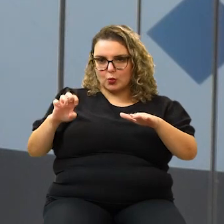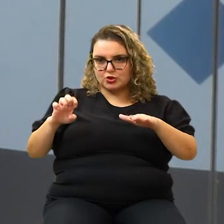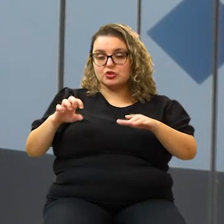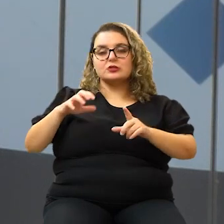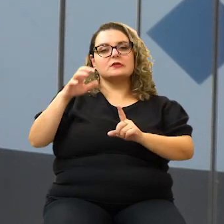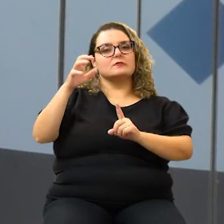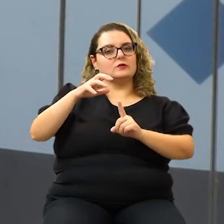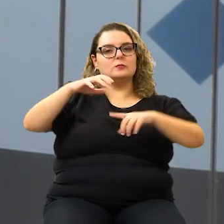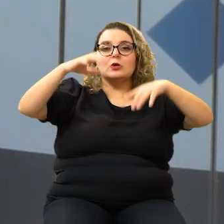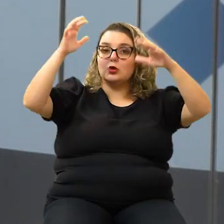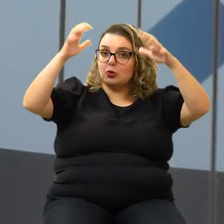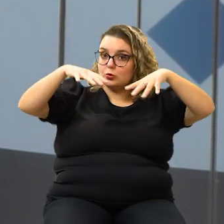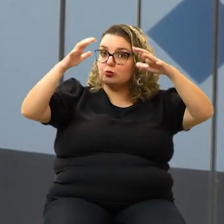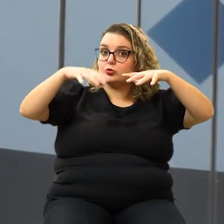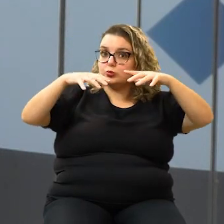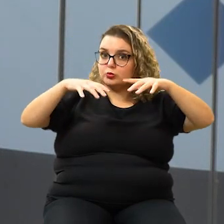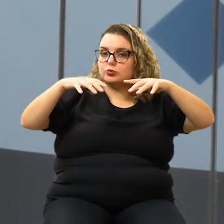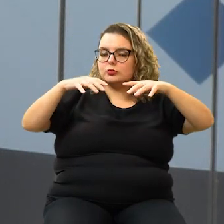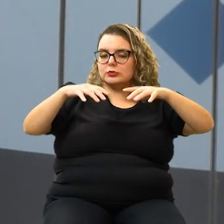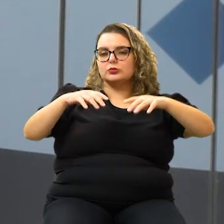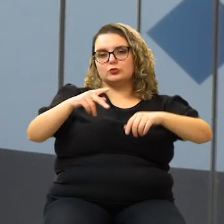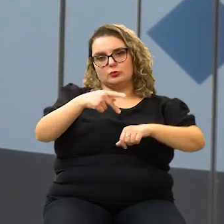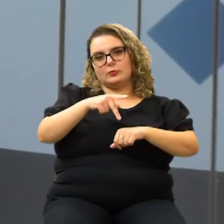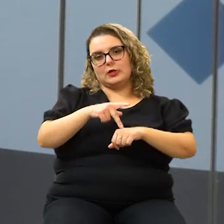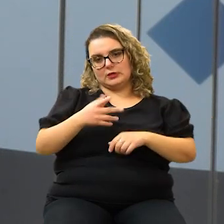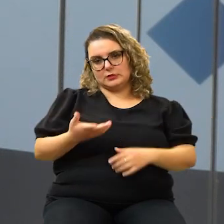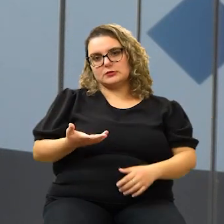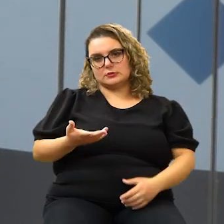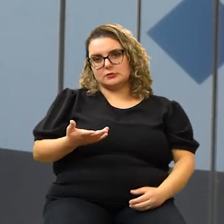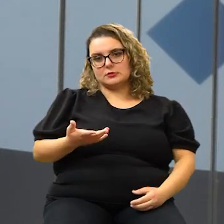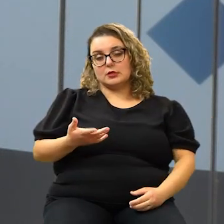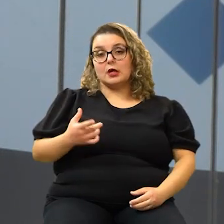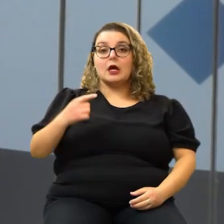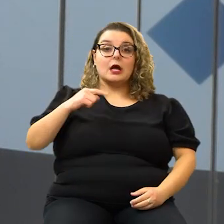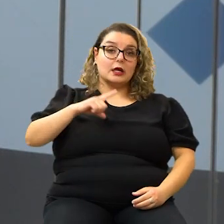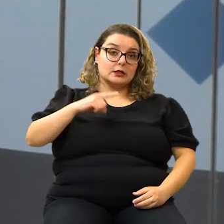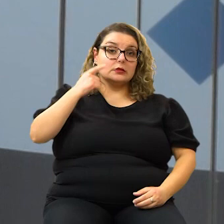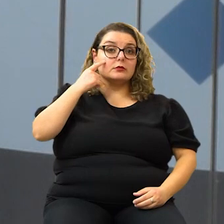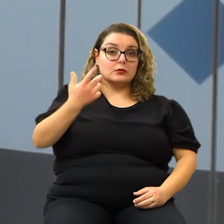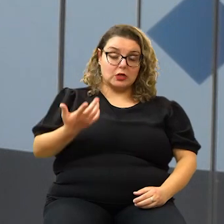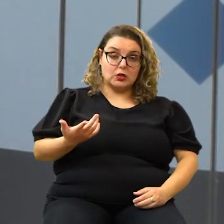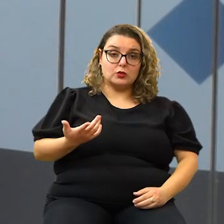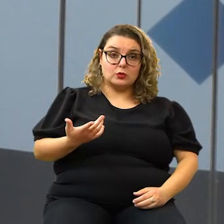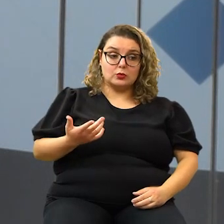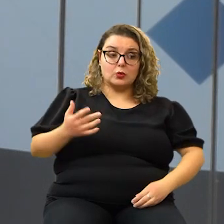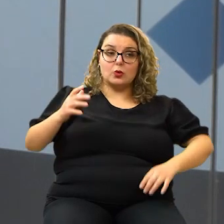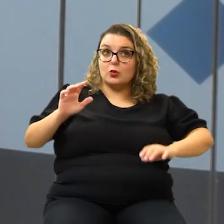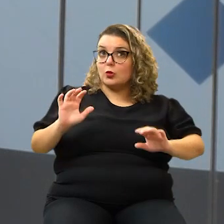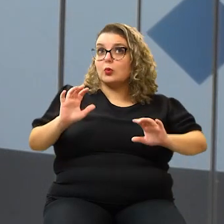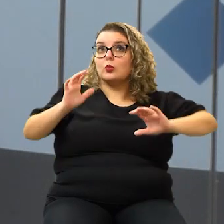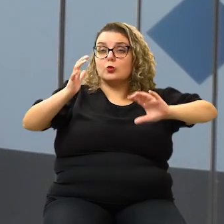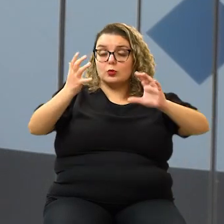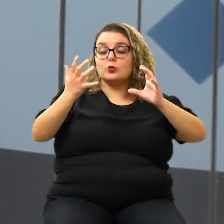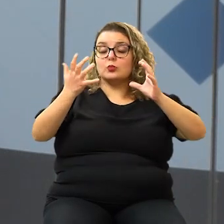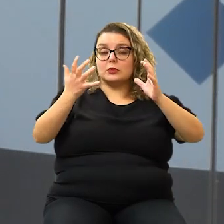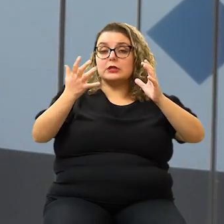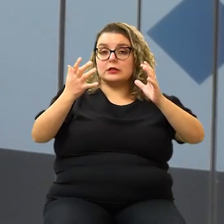nas chuvas, no volume de chuvas no sul do país. Então, por aí a gente tem uma ideia de que o clima ele